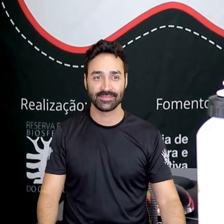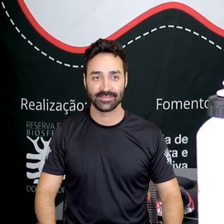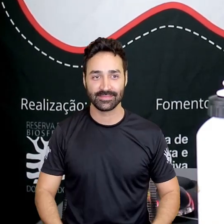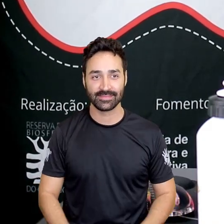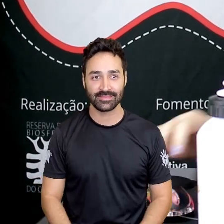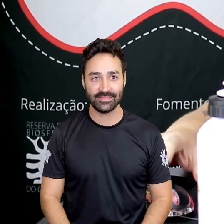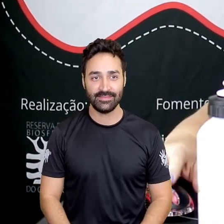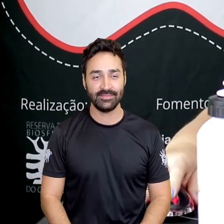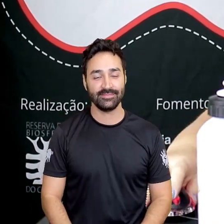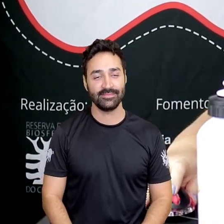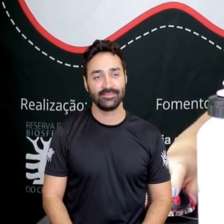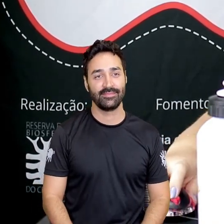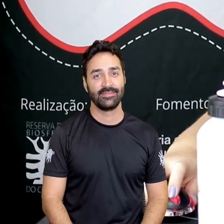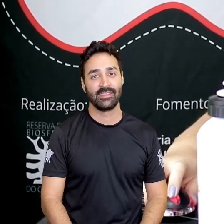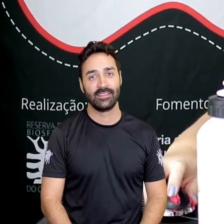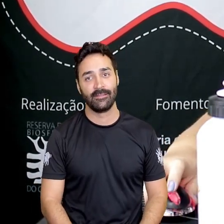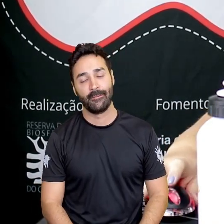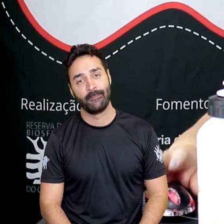Bom...